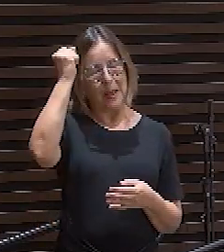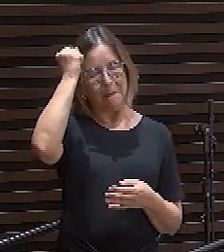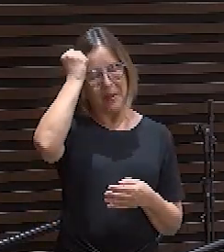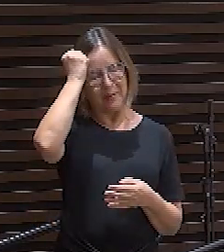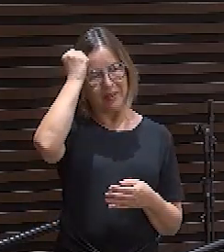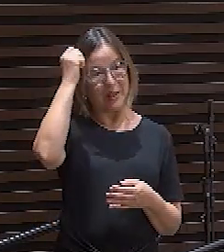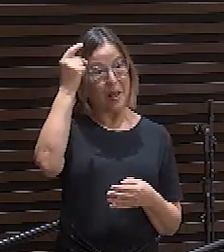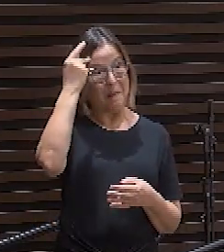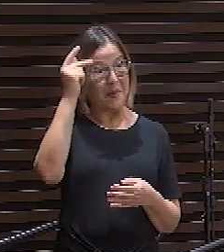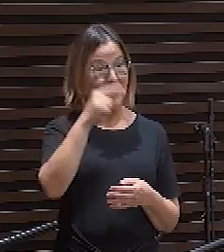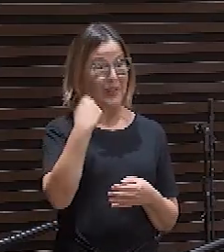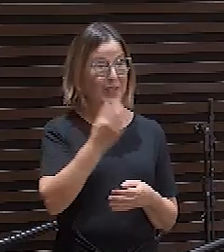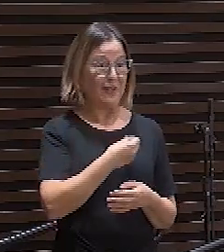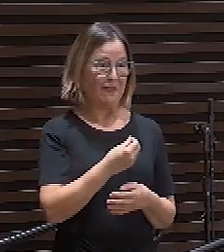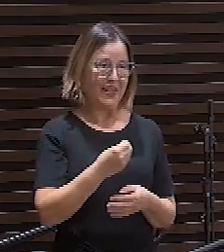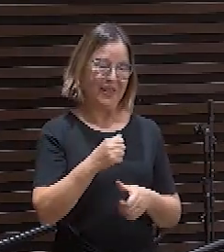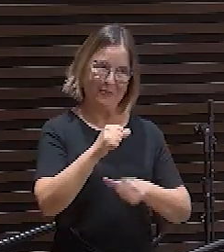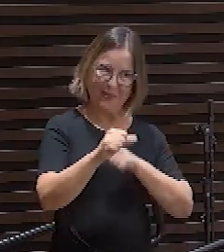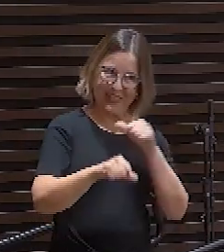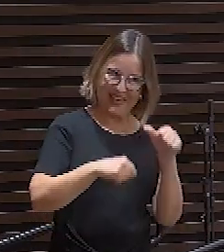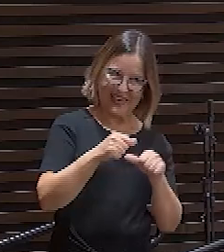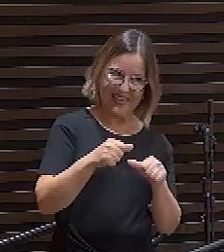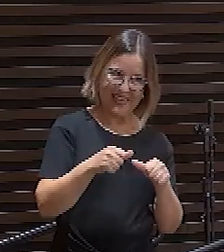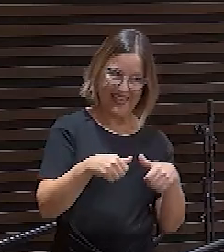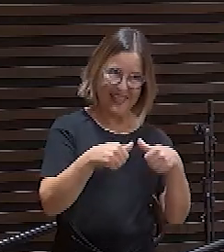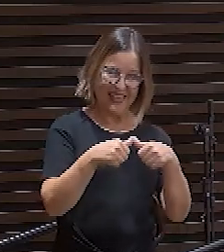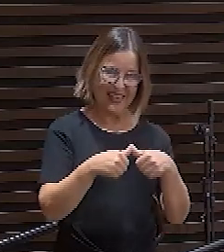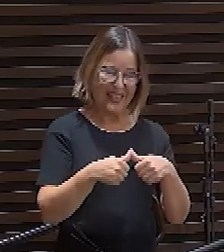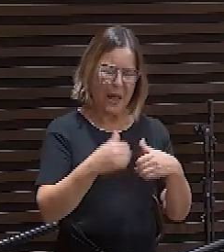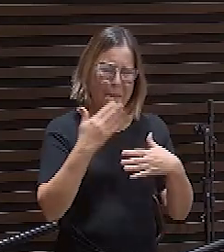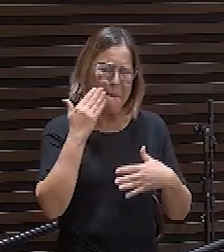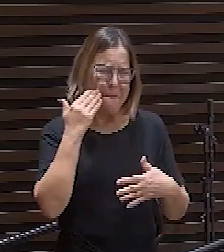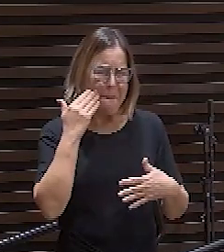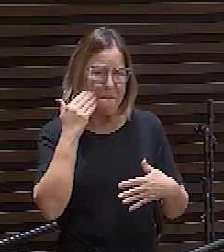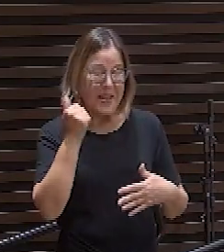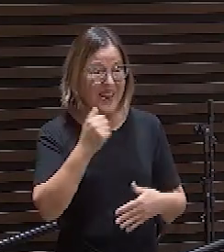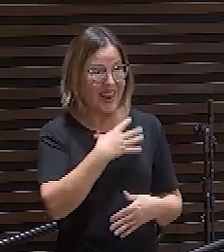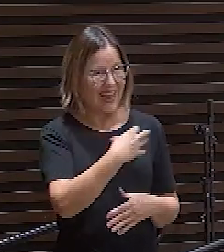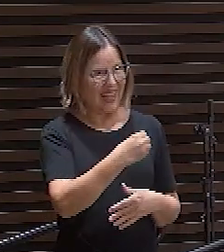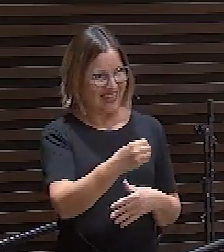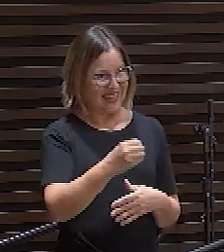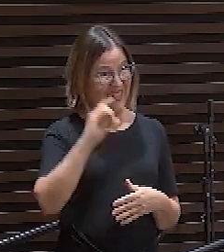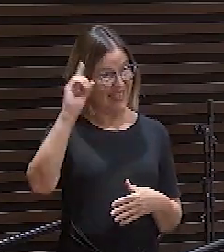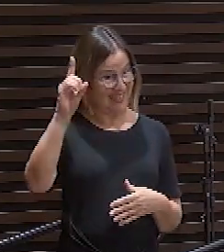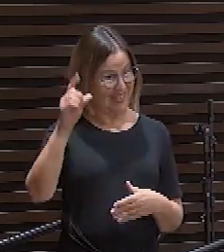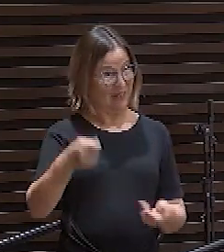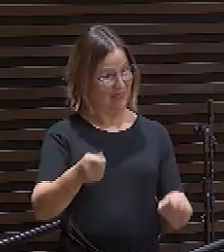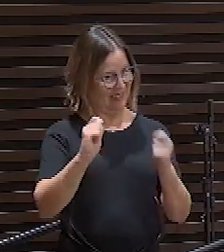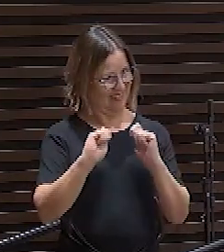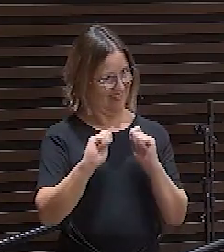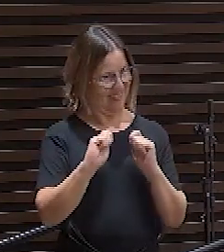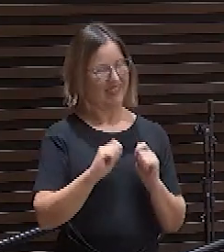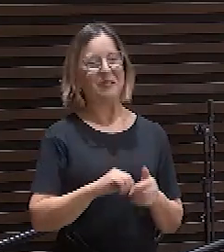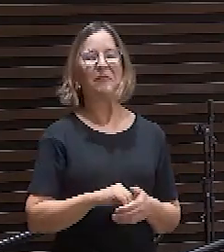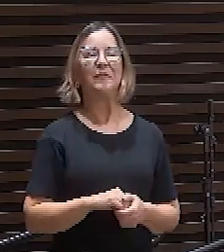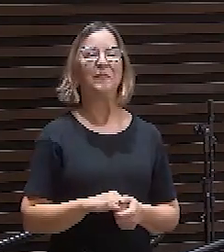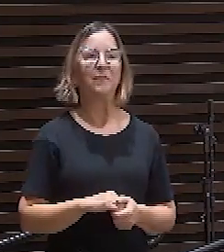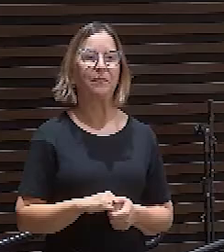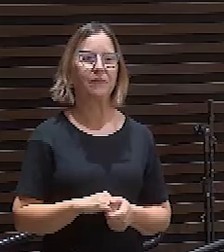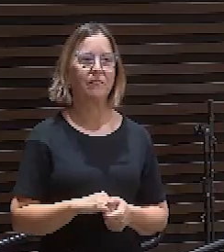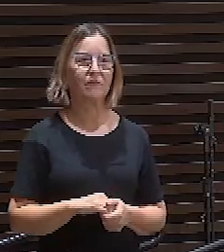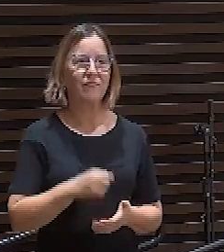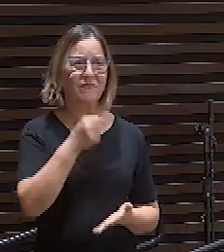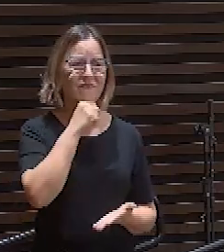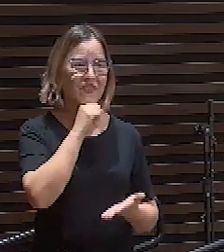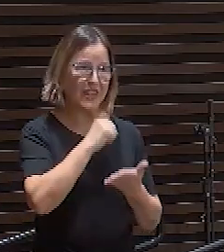vida mude. E essa é a melhor herança que ele poderia nos deixar. O